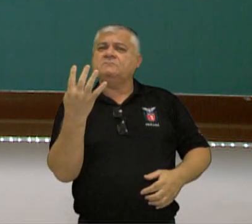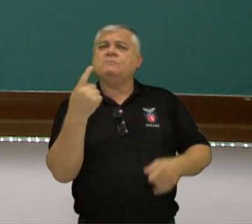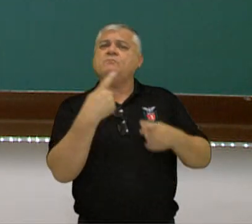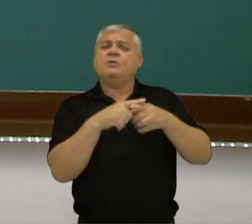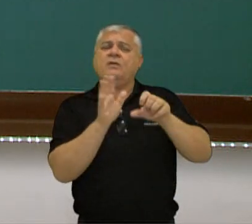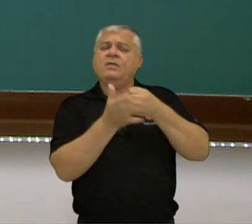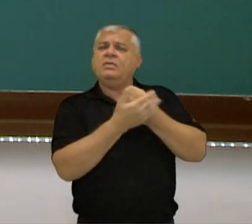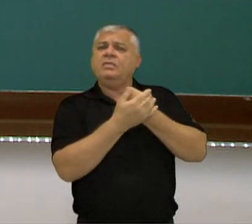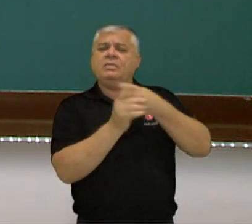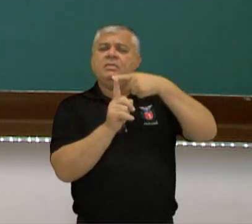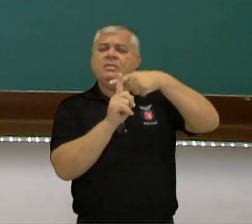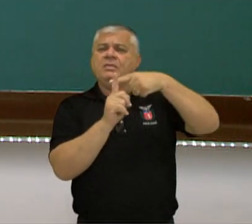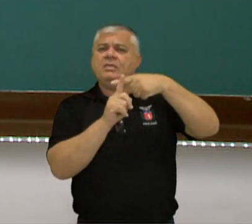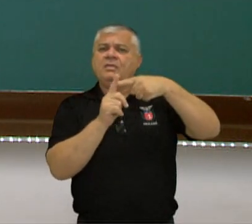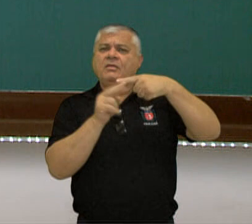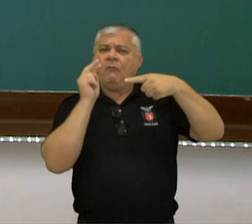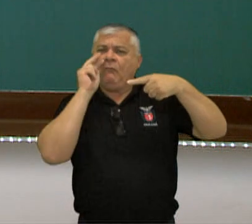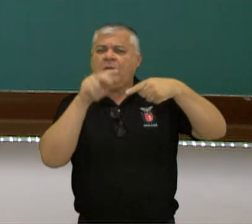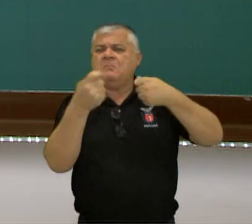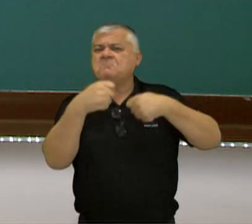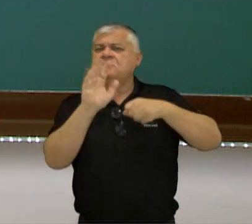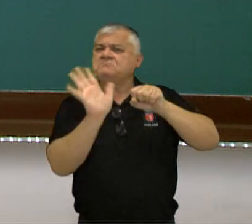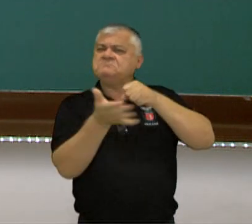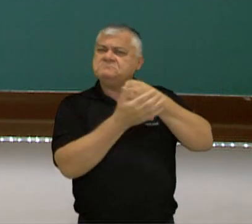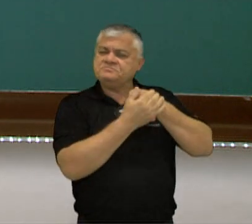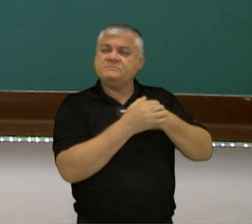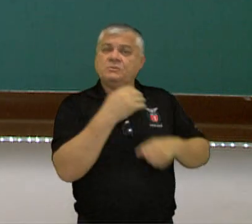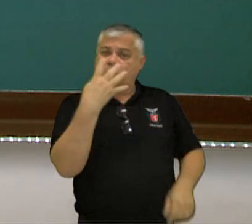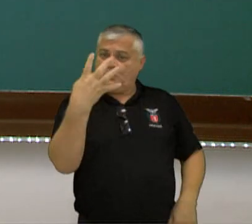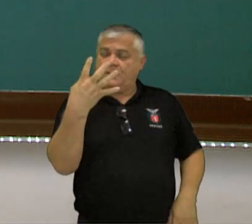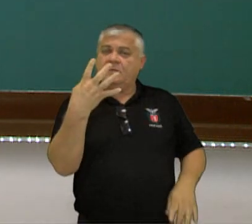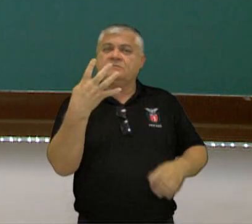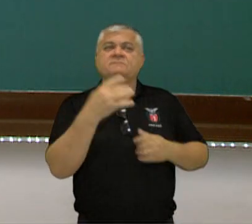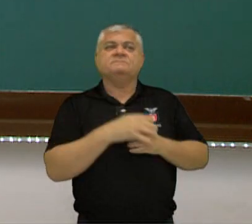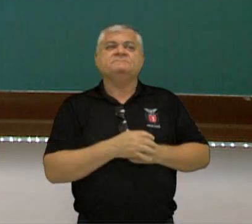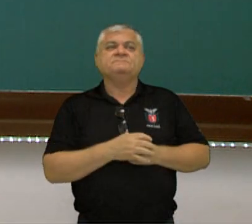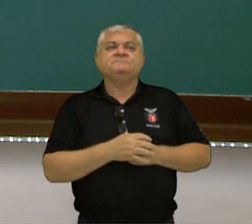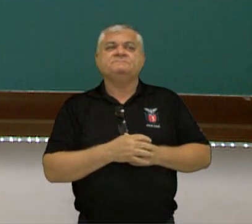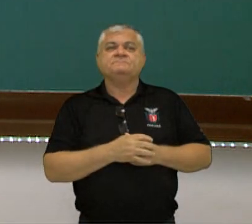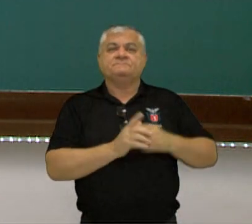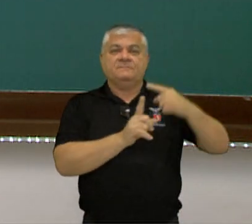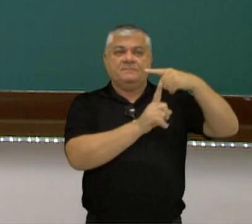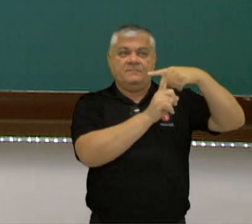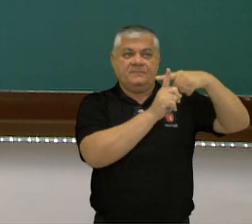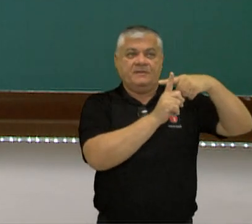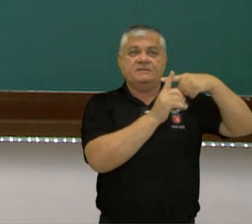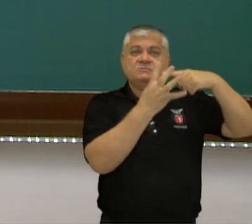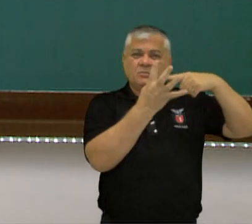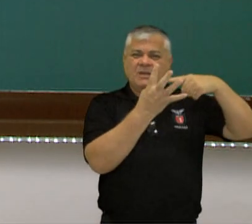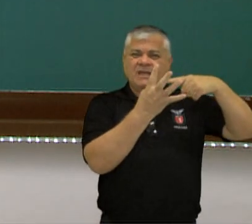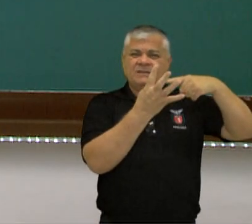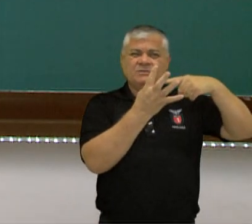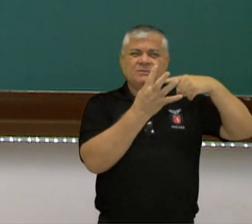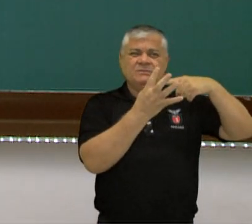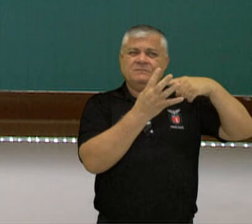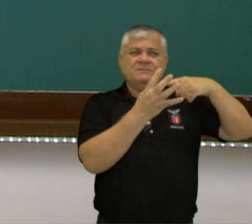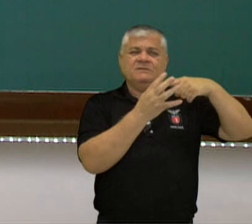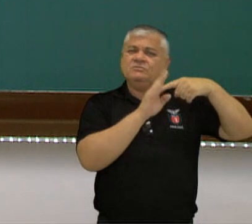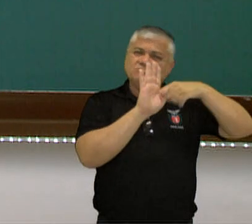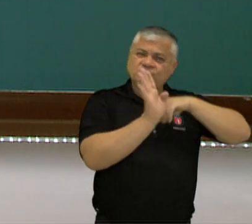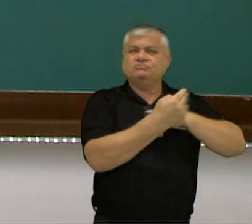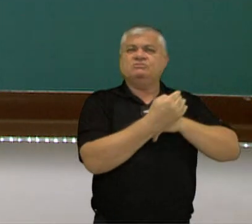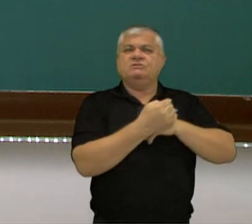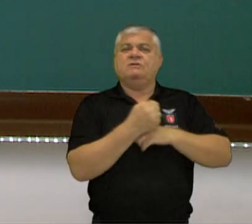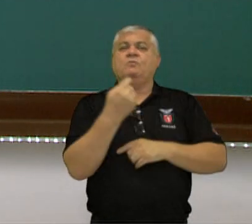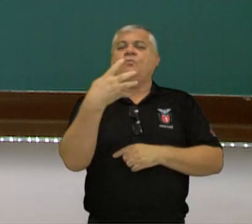ele não precisa aparecer. Então, numa expressão, como isso ficaria? Mais 4. Ao invés de eu escrever mais 4, eu coloco